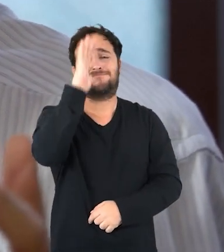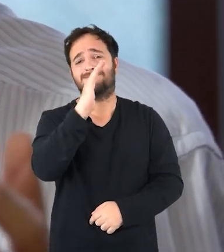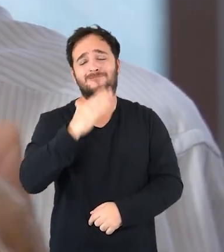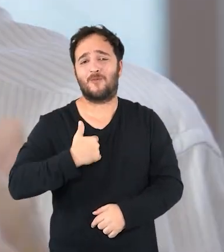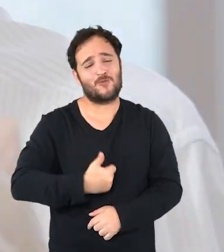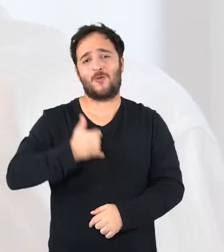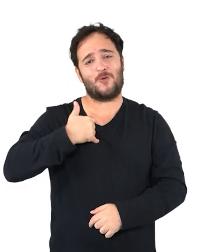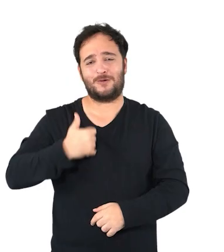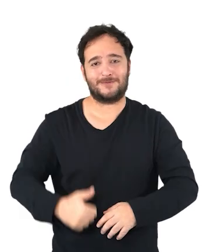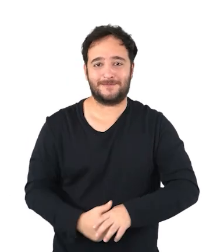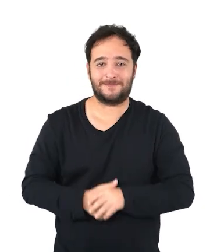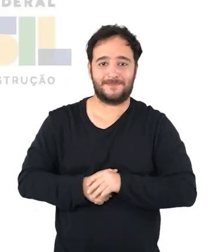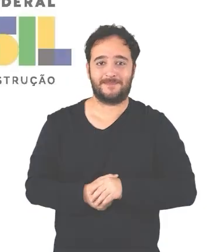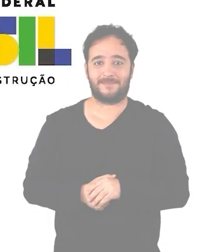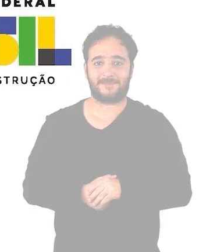ali, né?